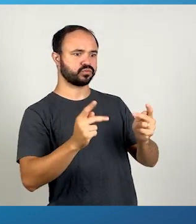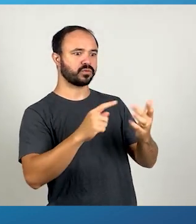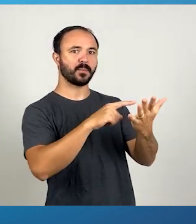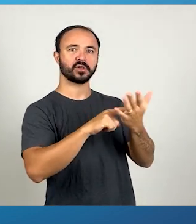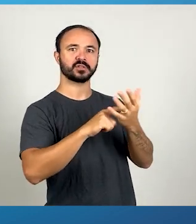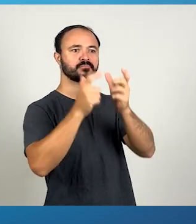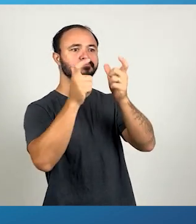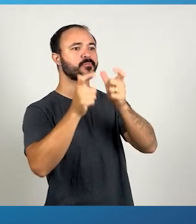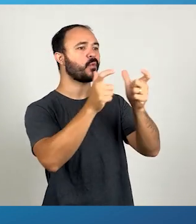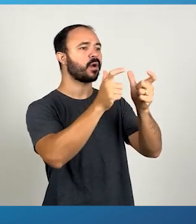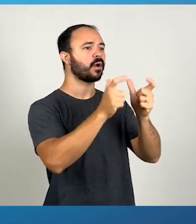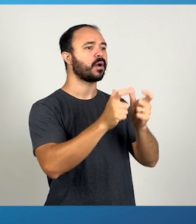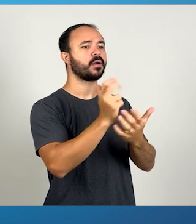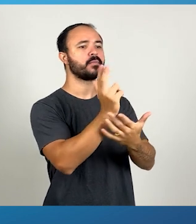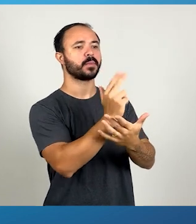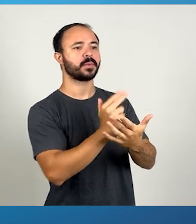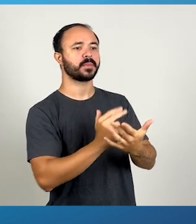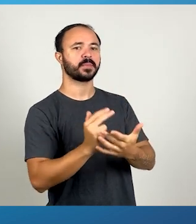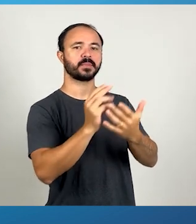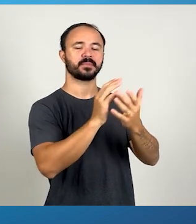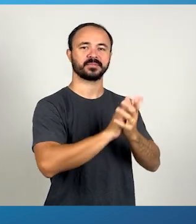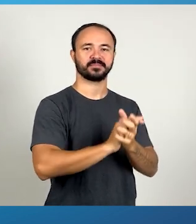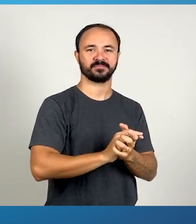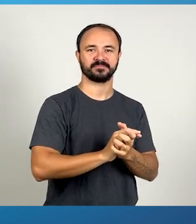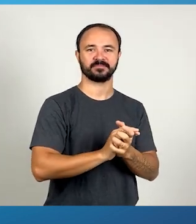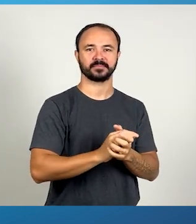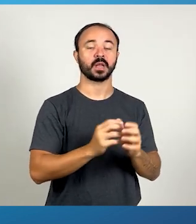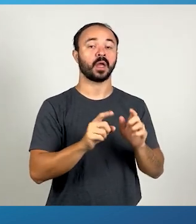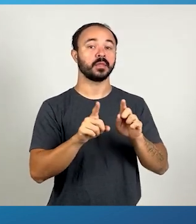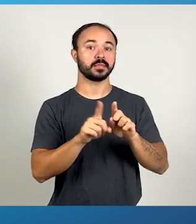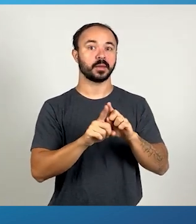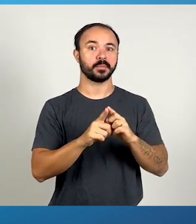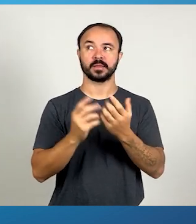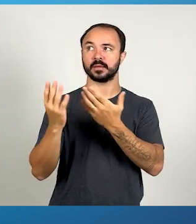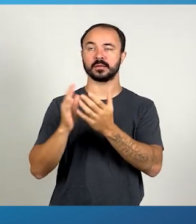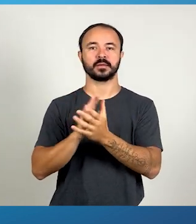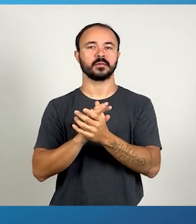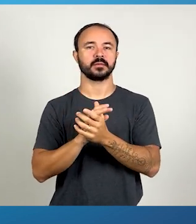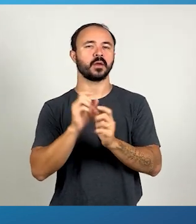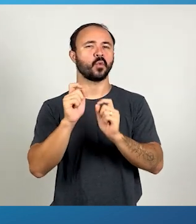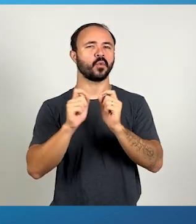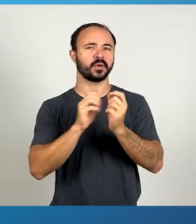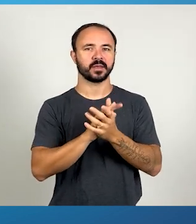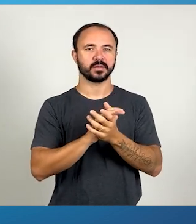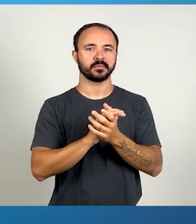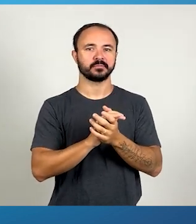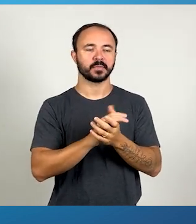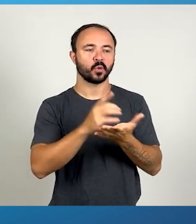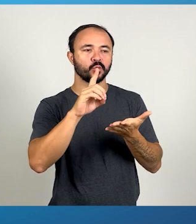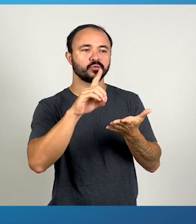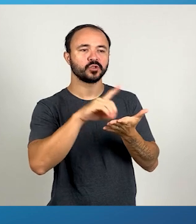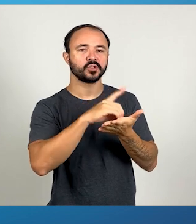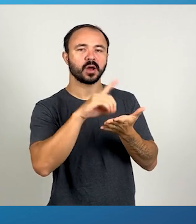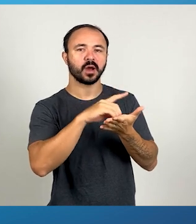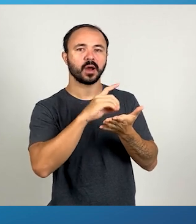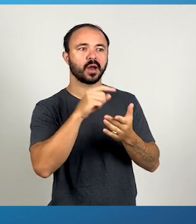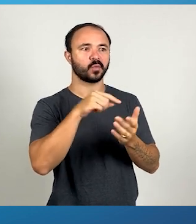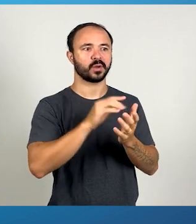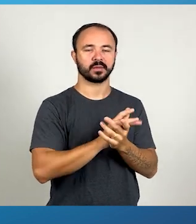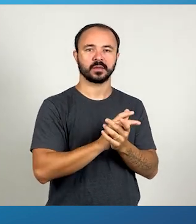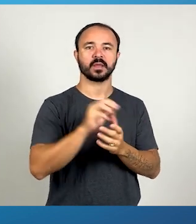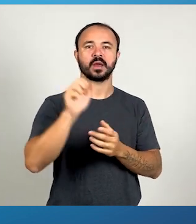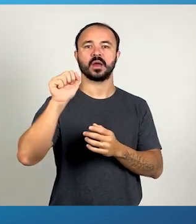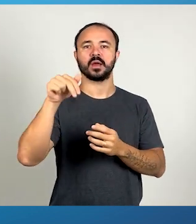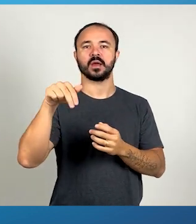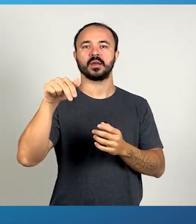na parte inferior do slide, uma imagem do famoso diário de Anne Frank, que foi uma garota judia